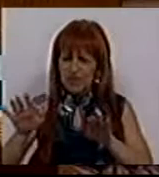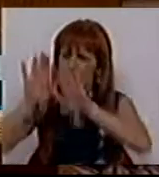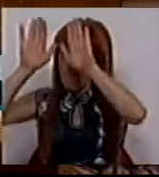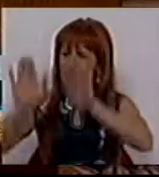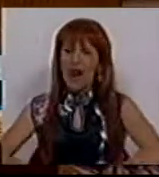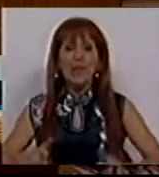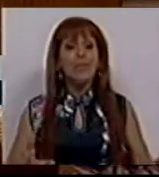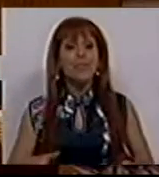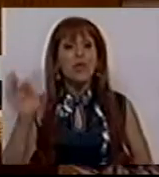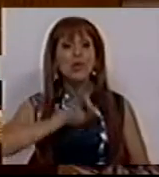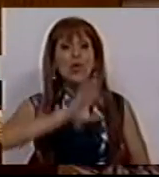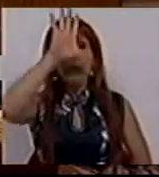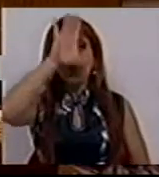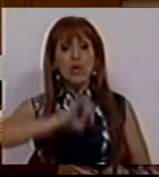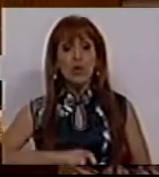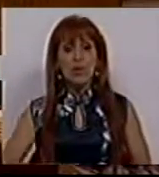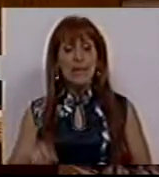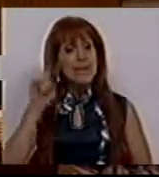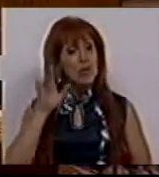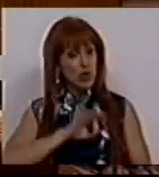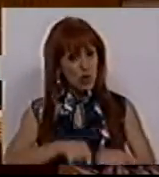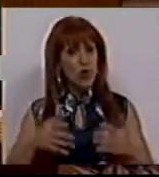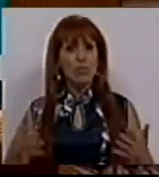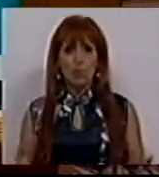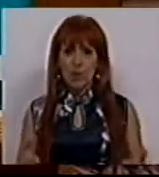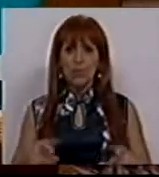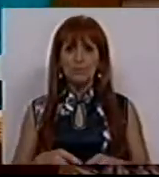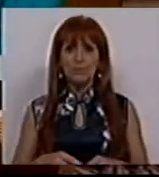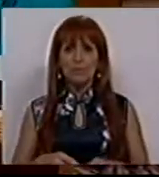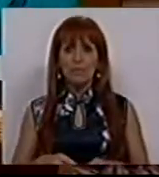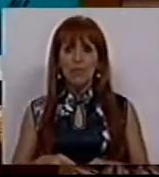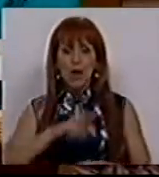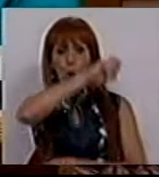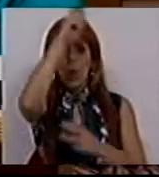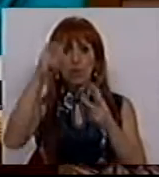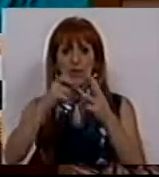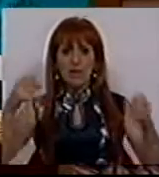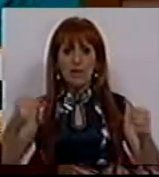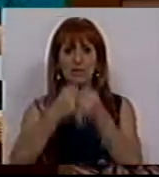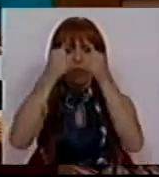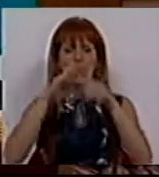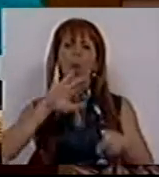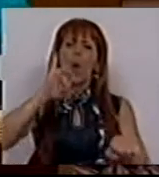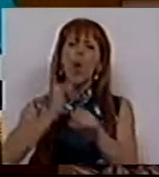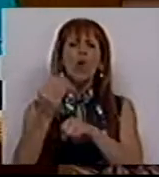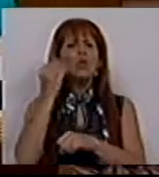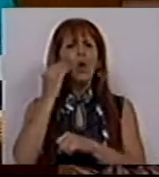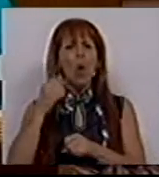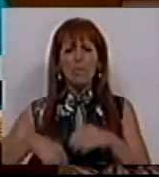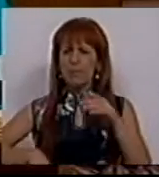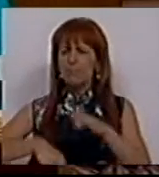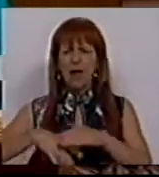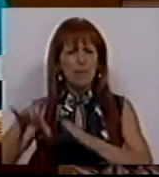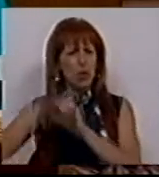parar. Senhor Ministro, senhoras e senhores deputados, um terceiro desafio sobre uma outra forma máxima